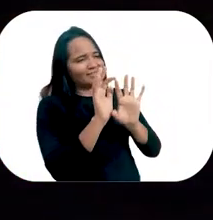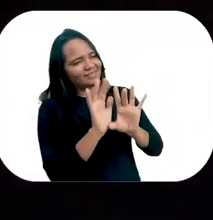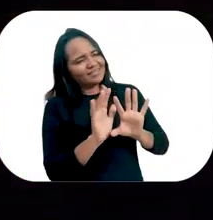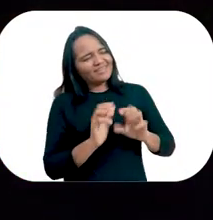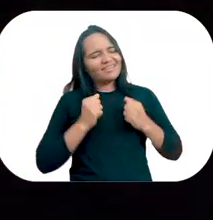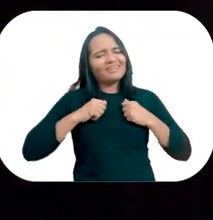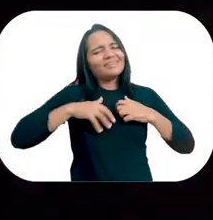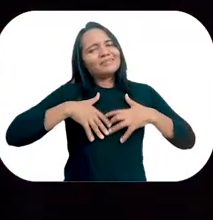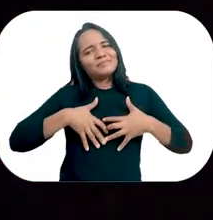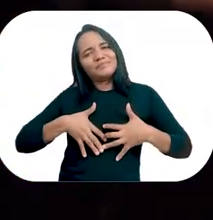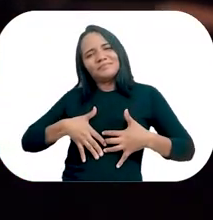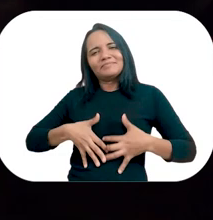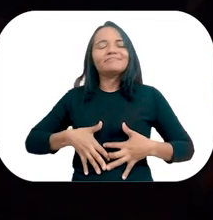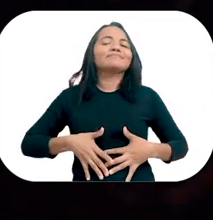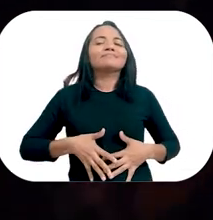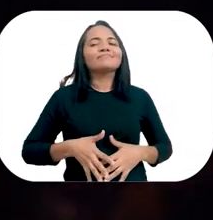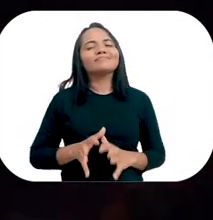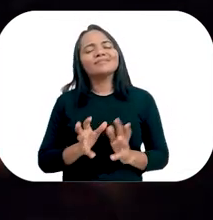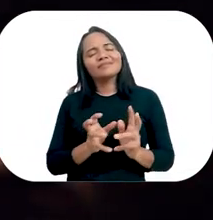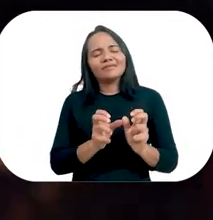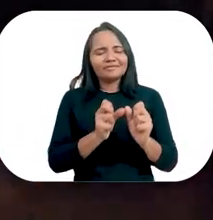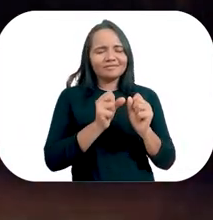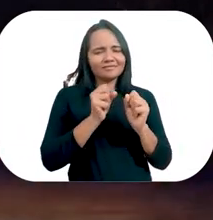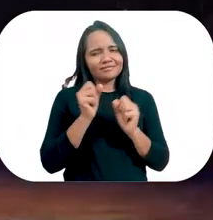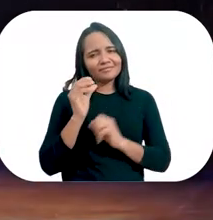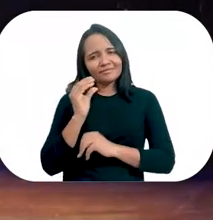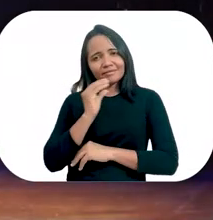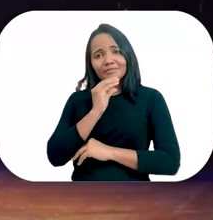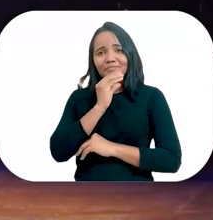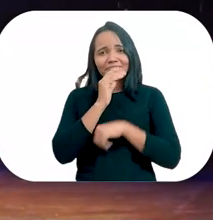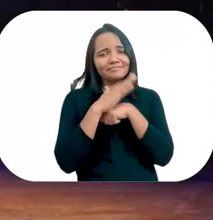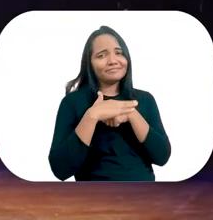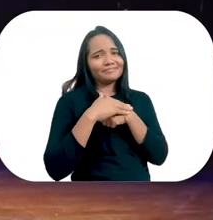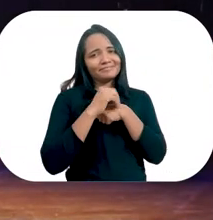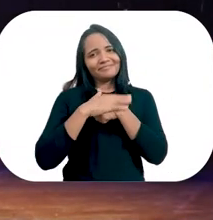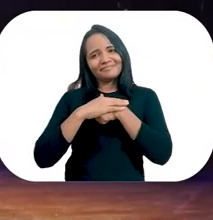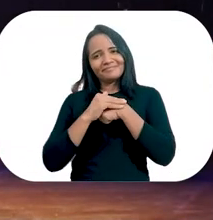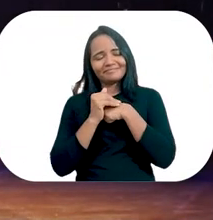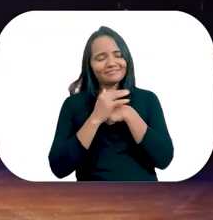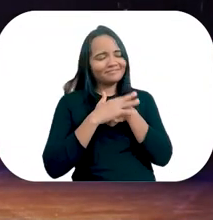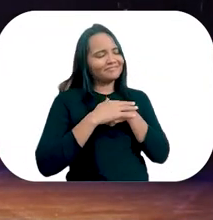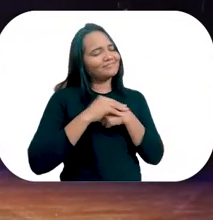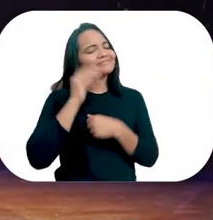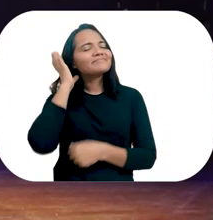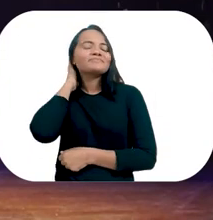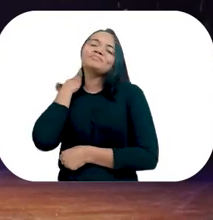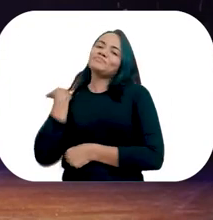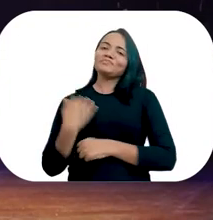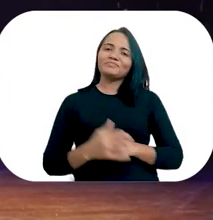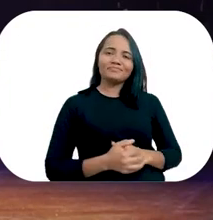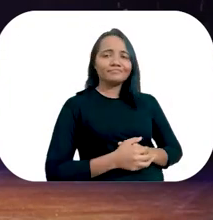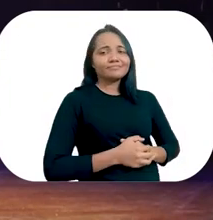Apertando o que deseja com calor e com carinho,